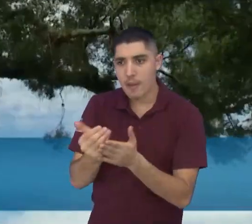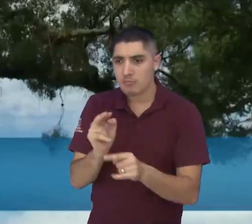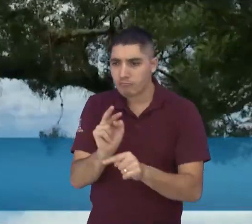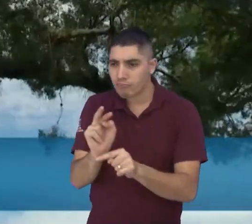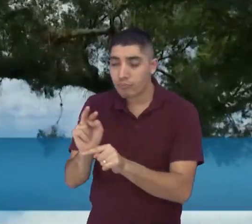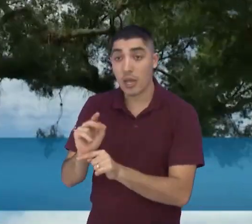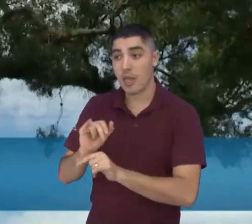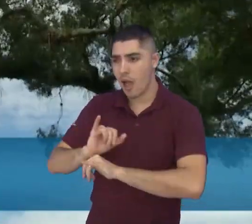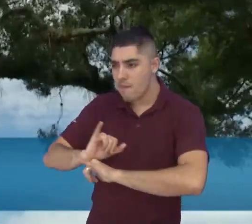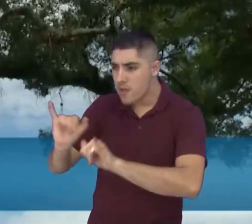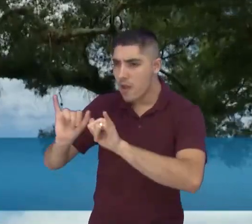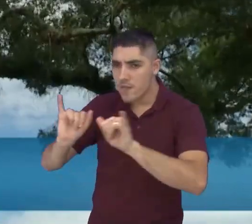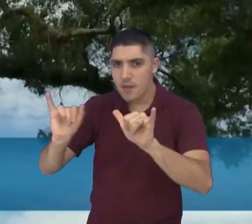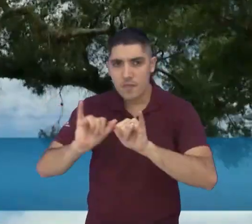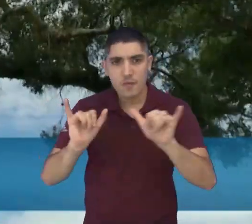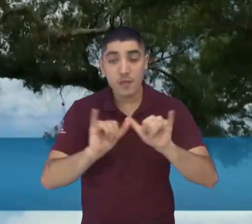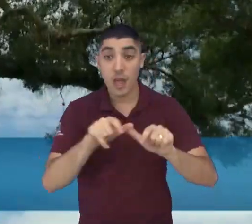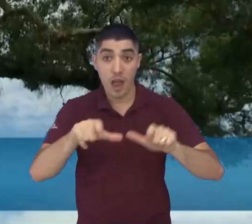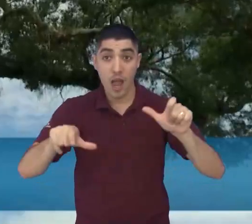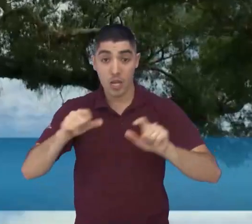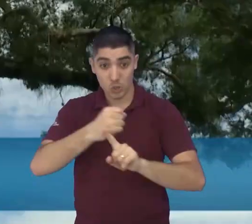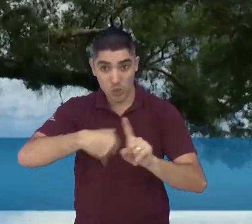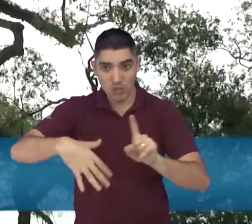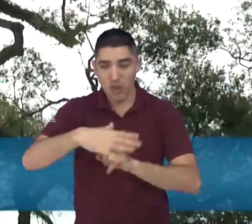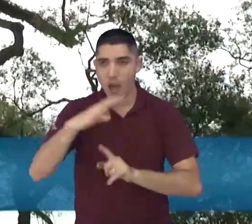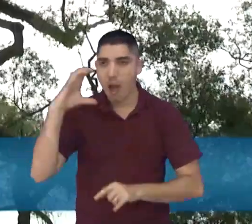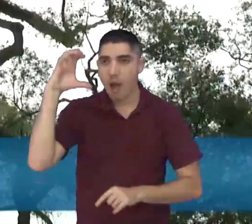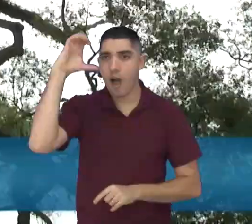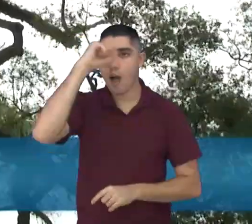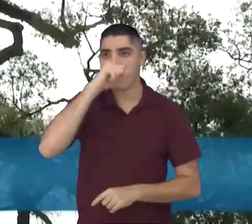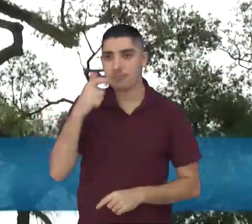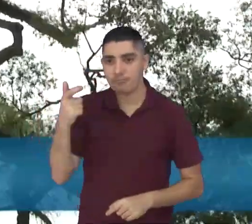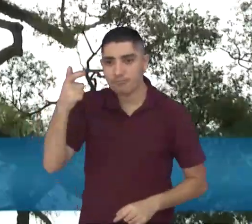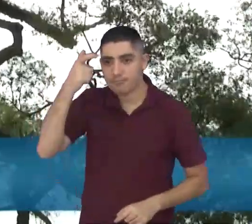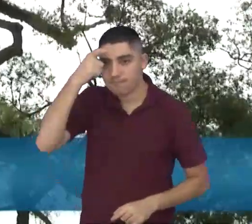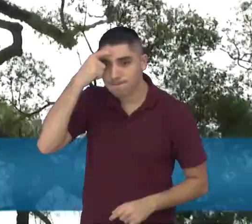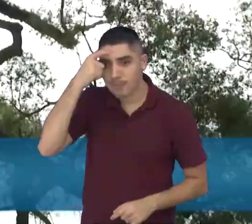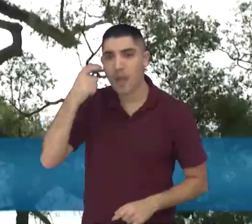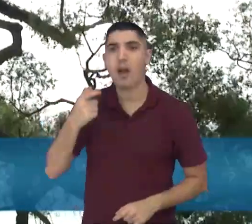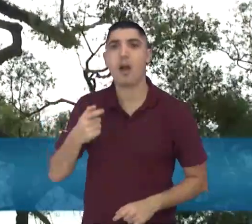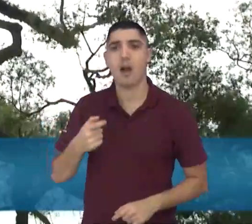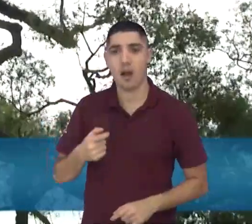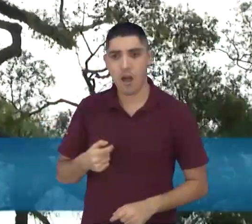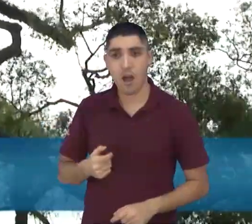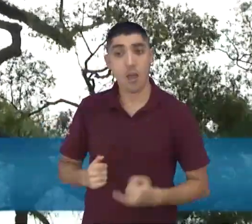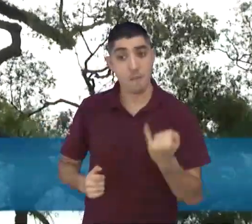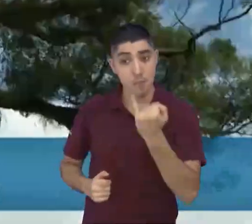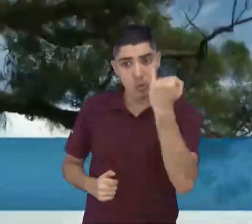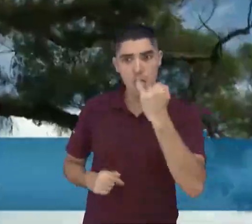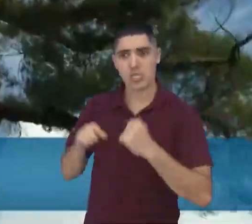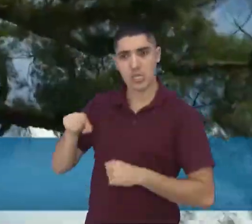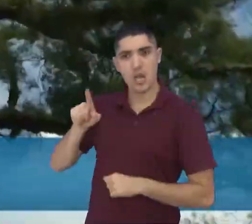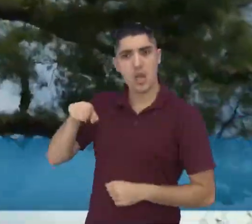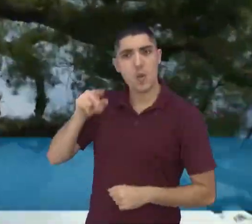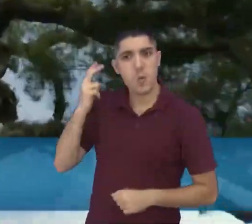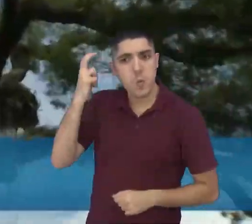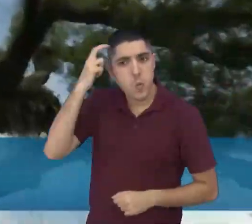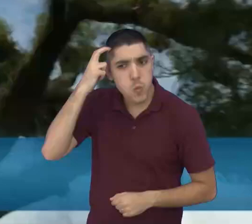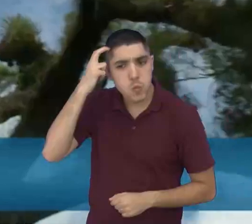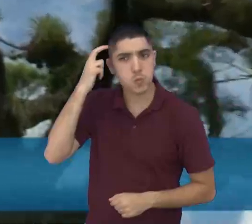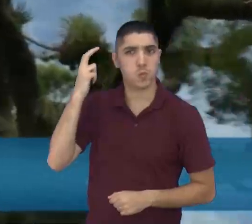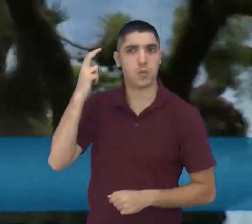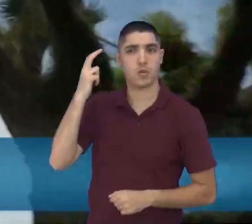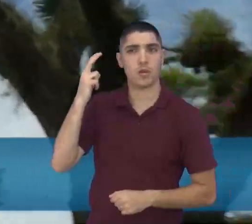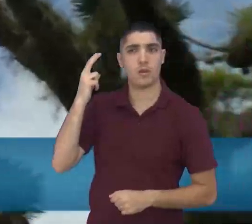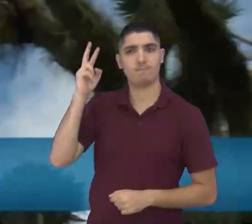vamos dizer assim, o objeto, ou a demonstração de cultura que passa a ter valor histórico